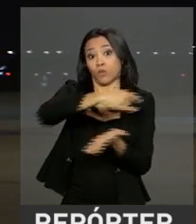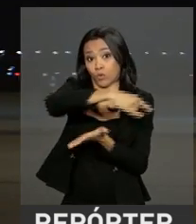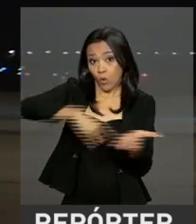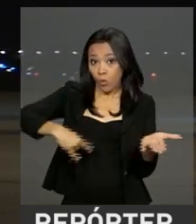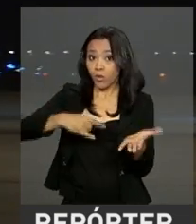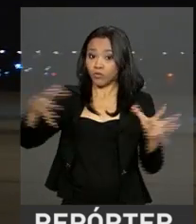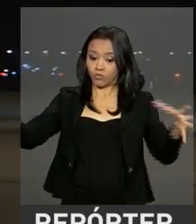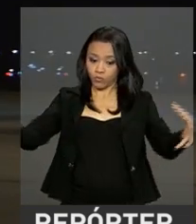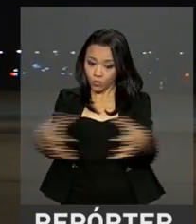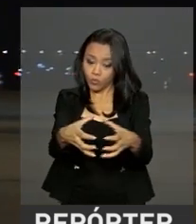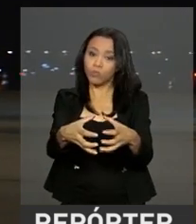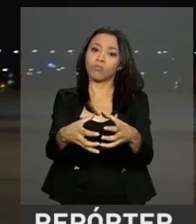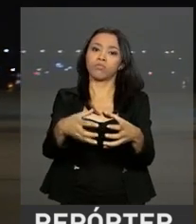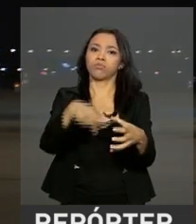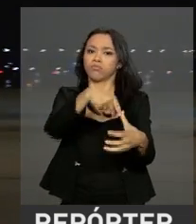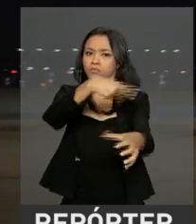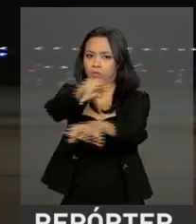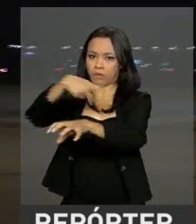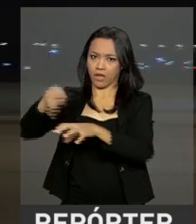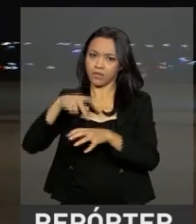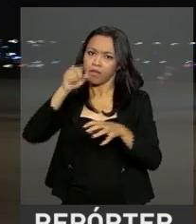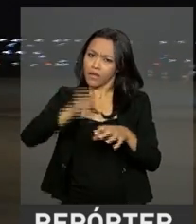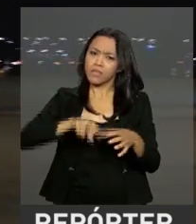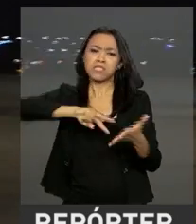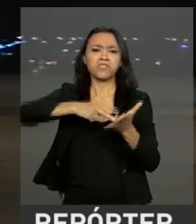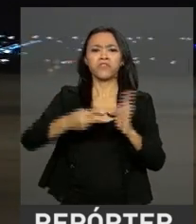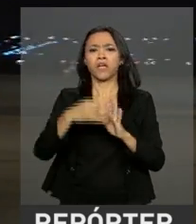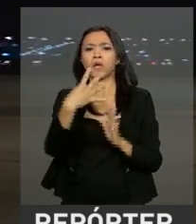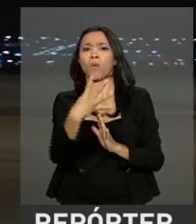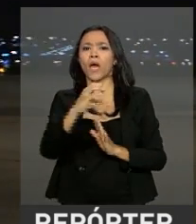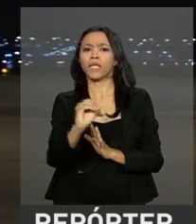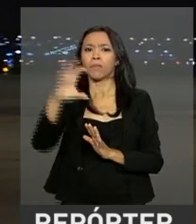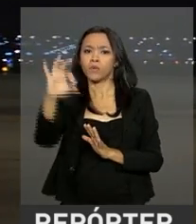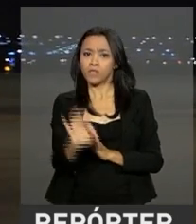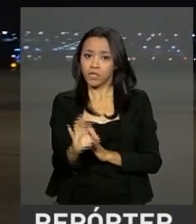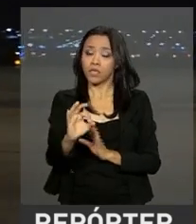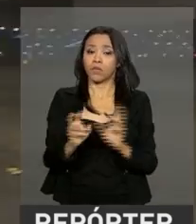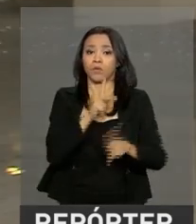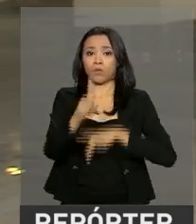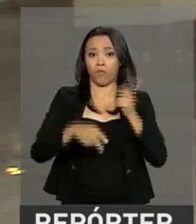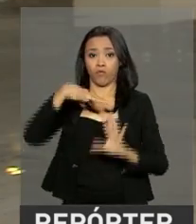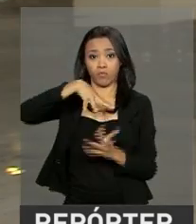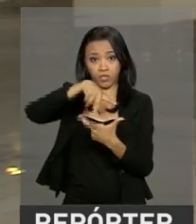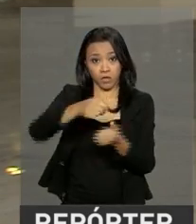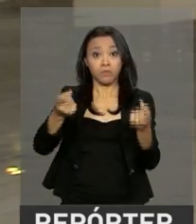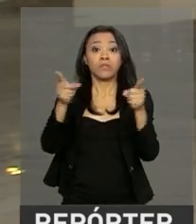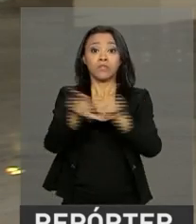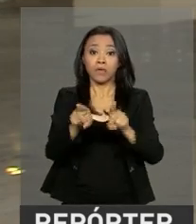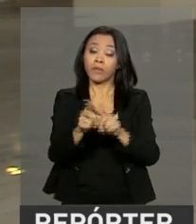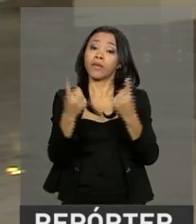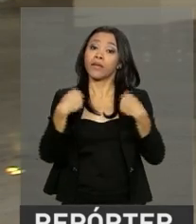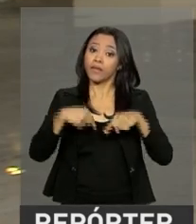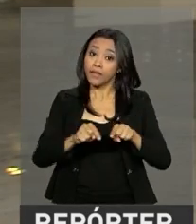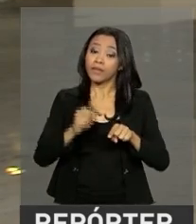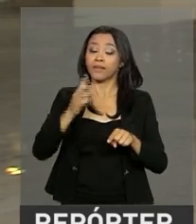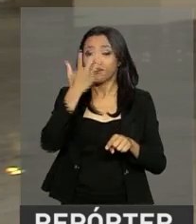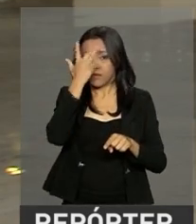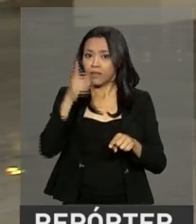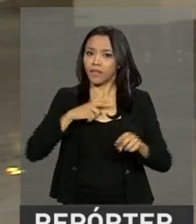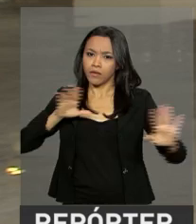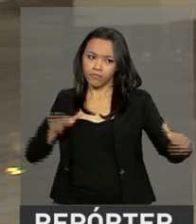representam quase mais ou menos 40% da população mundial também na Índia o presidente Michel Temer tem encontro bilateral com o